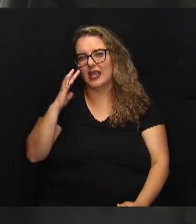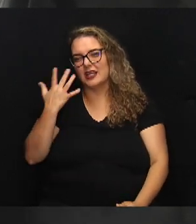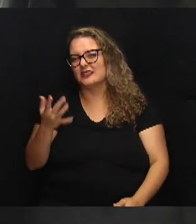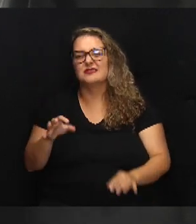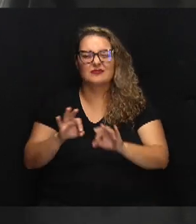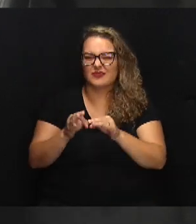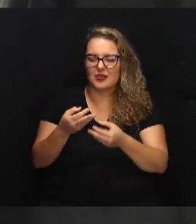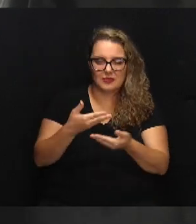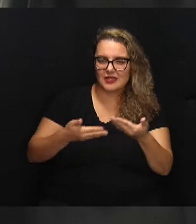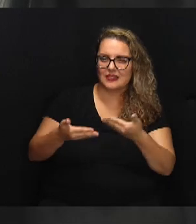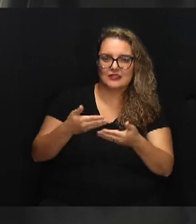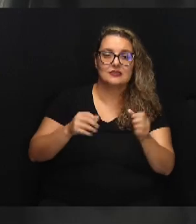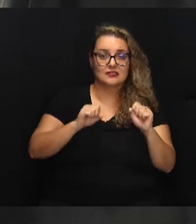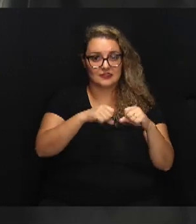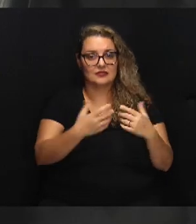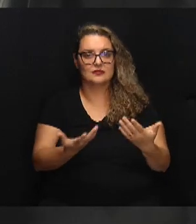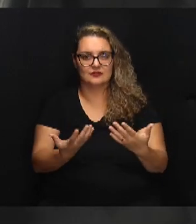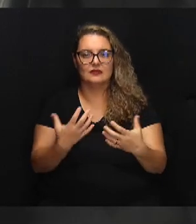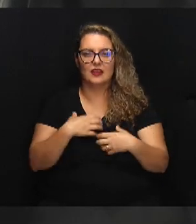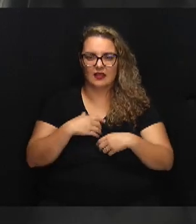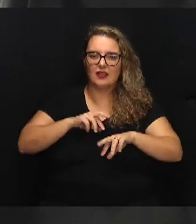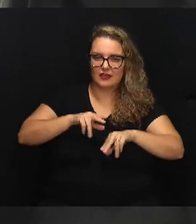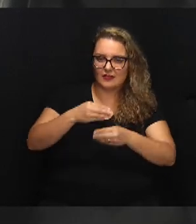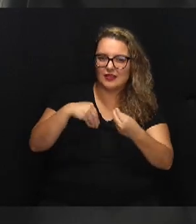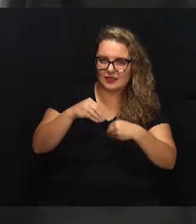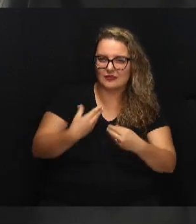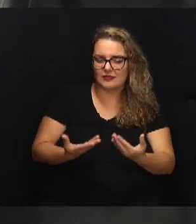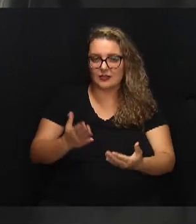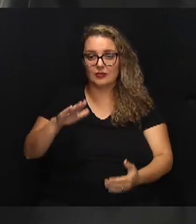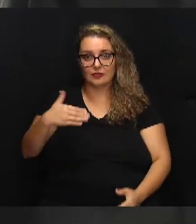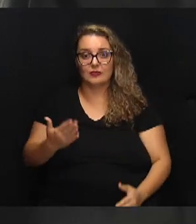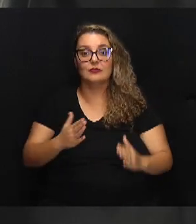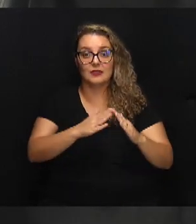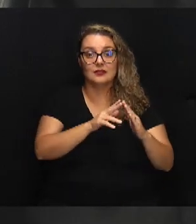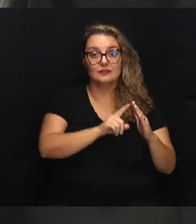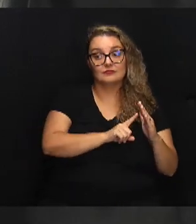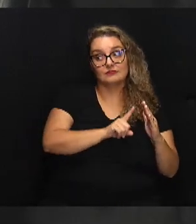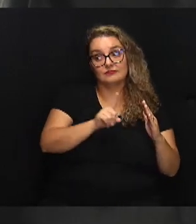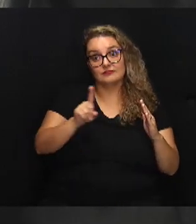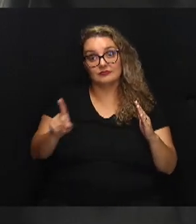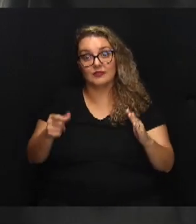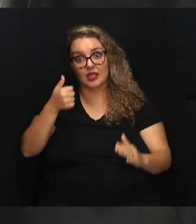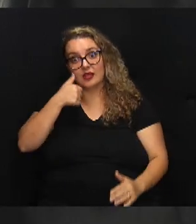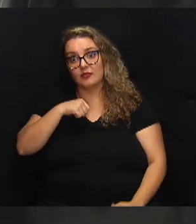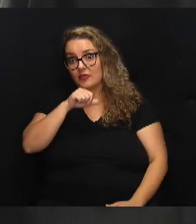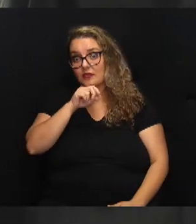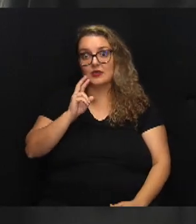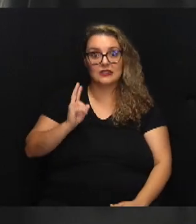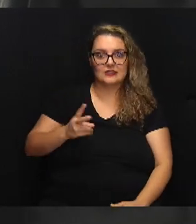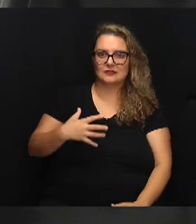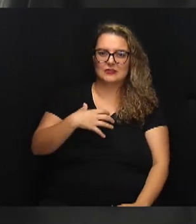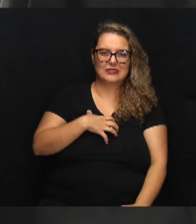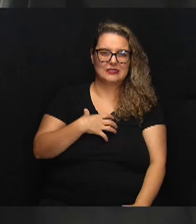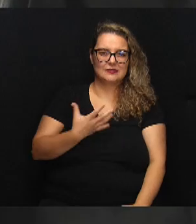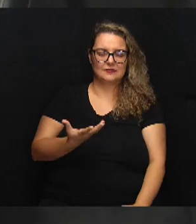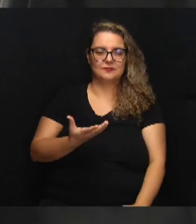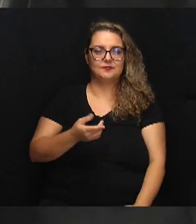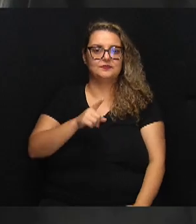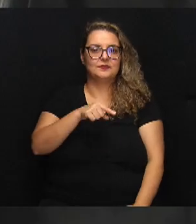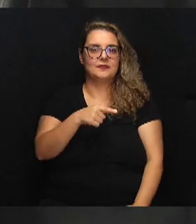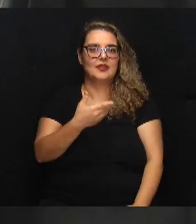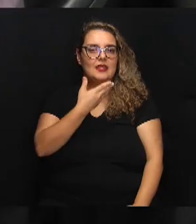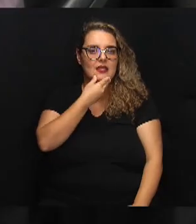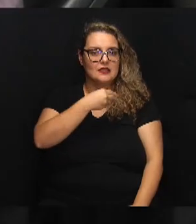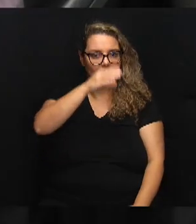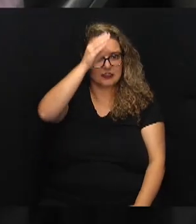família mesmo. Sim. É muito sentimento envolvido, né? Quando a gente sai da casa dos pais, a minha mãe sentiu muito, né? Esse tio e